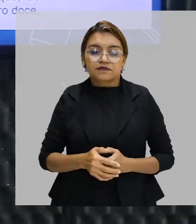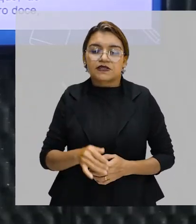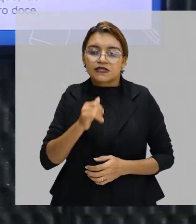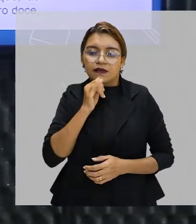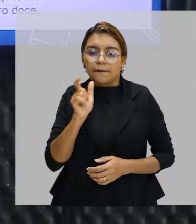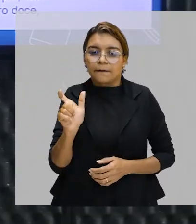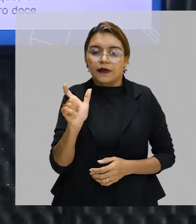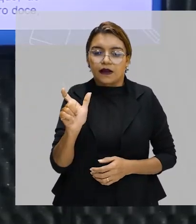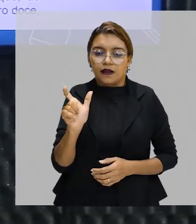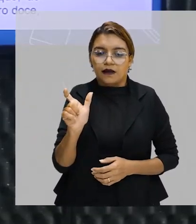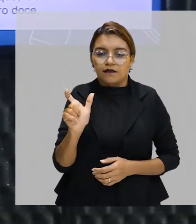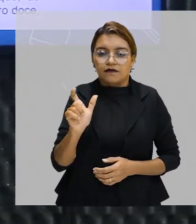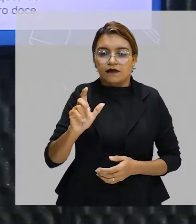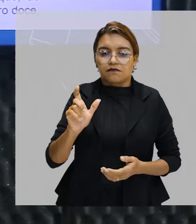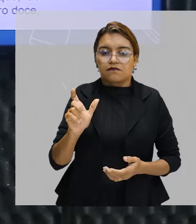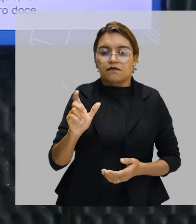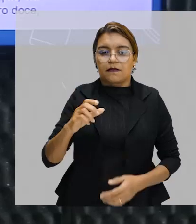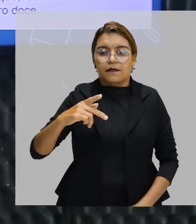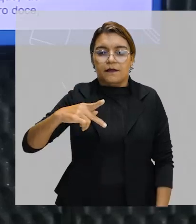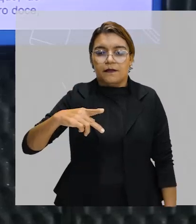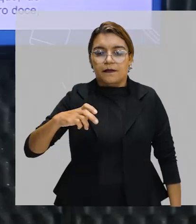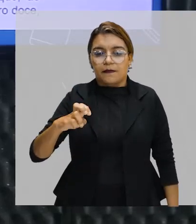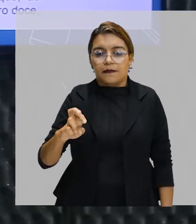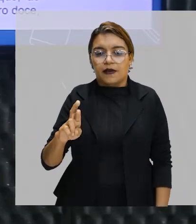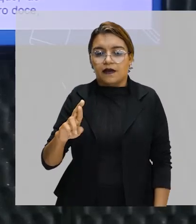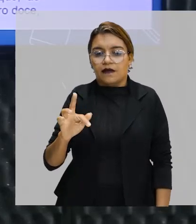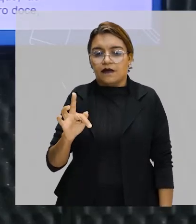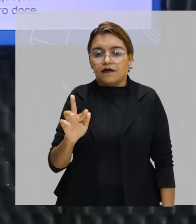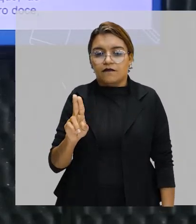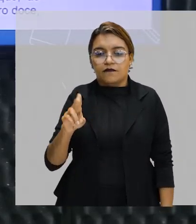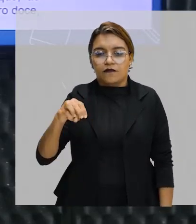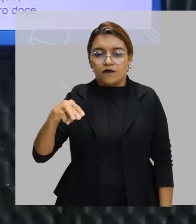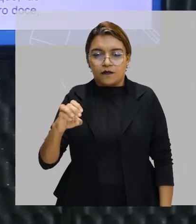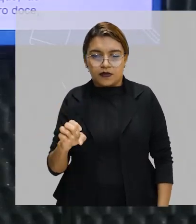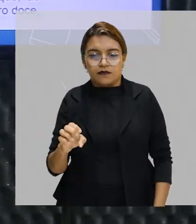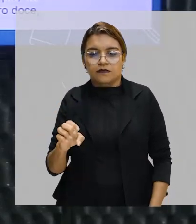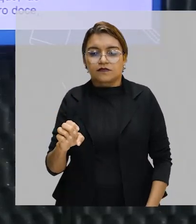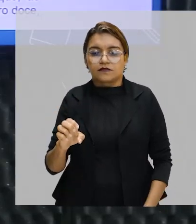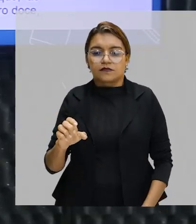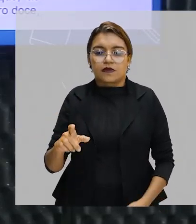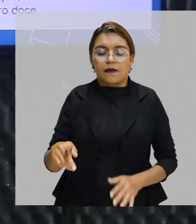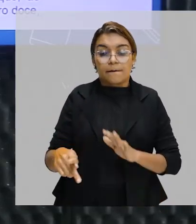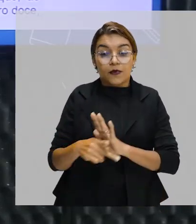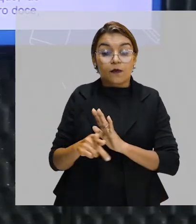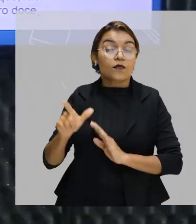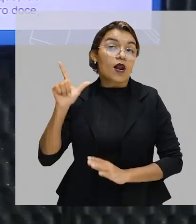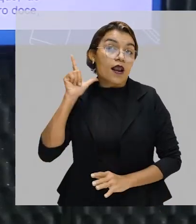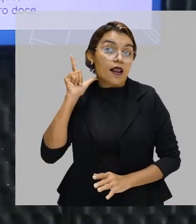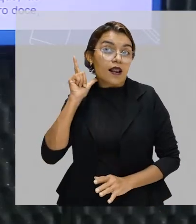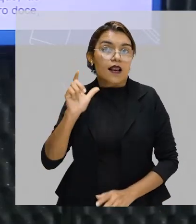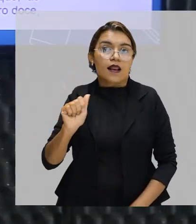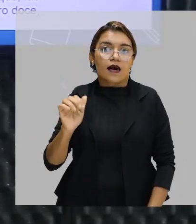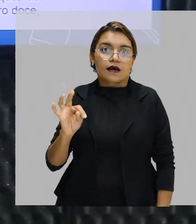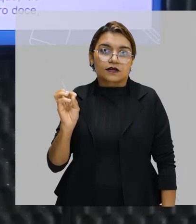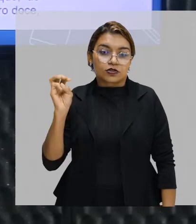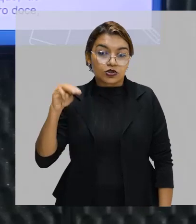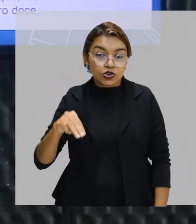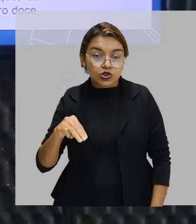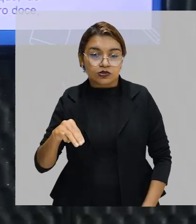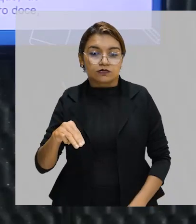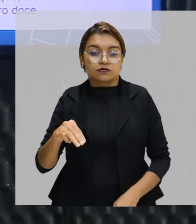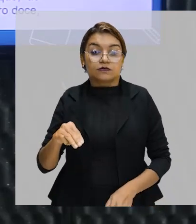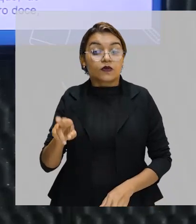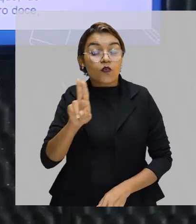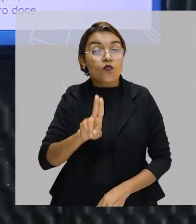vem do latim per, que significa origem, e fumare, que é fumaça. Isso porque o